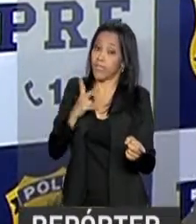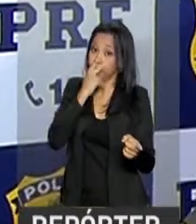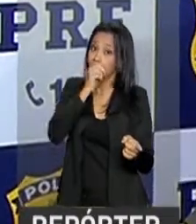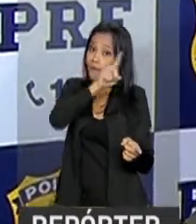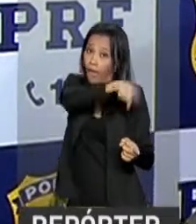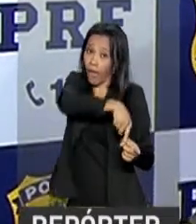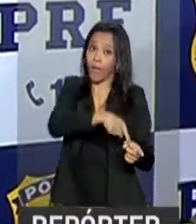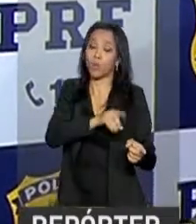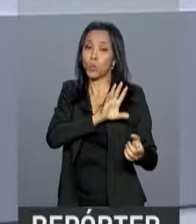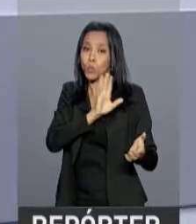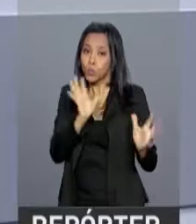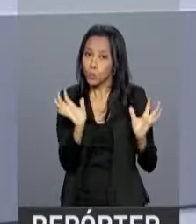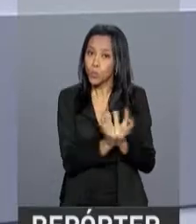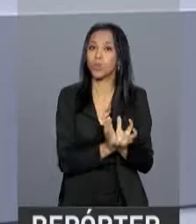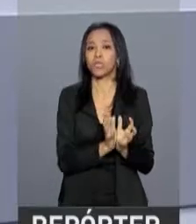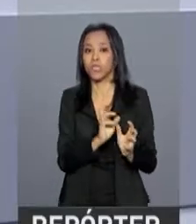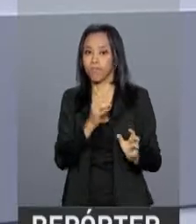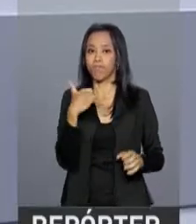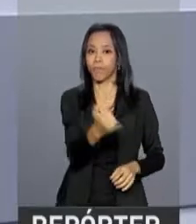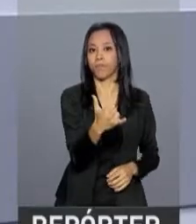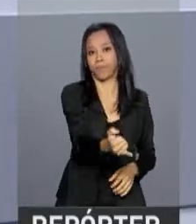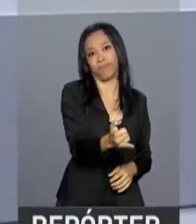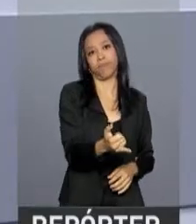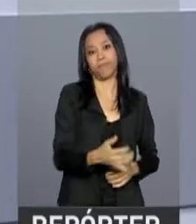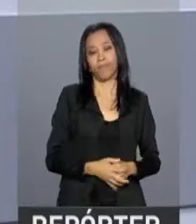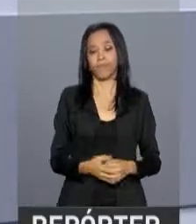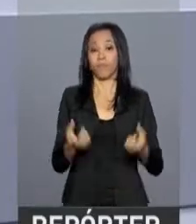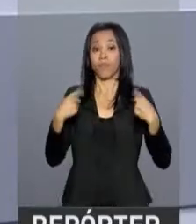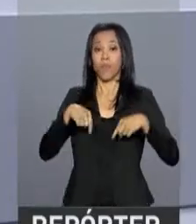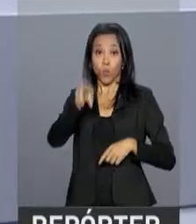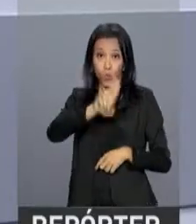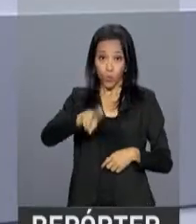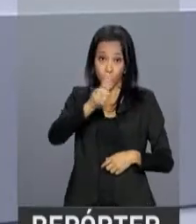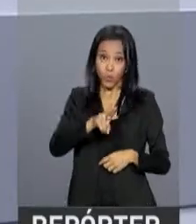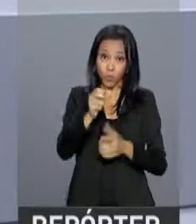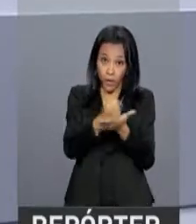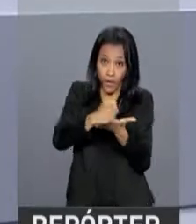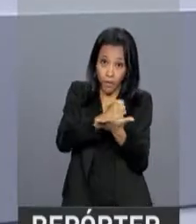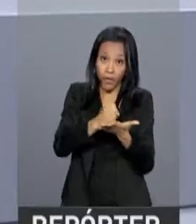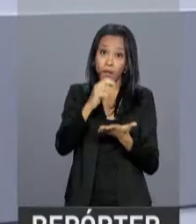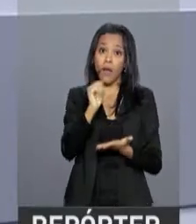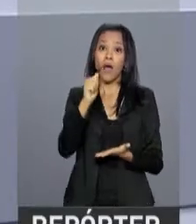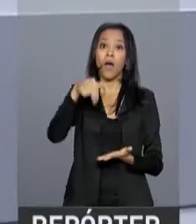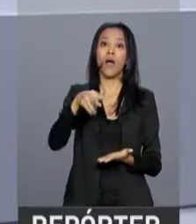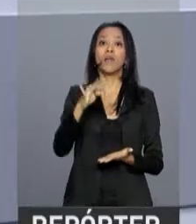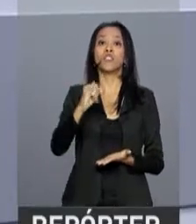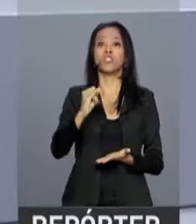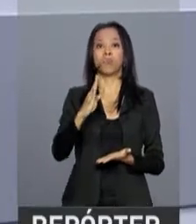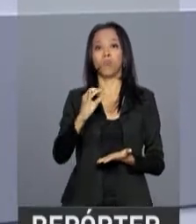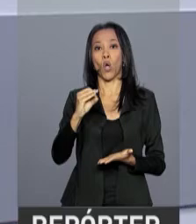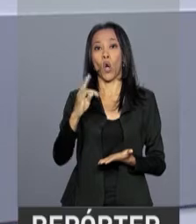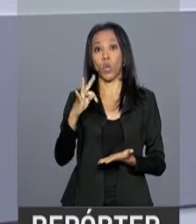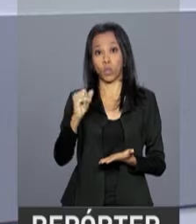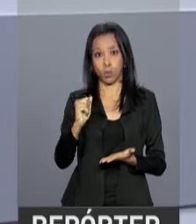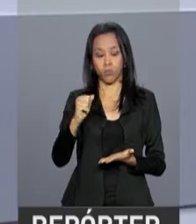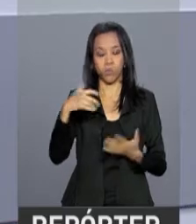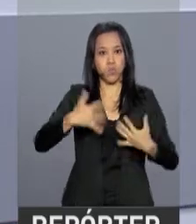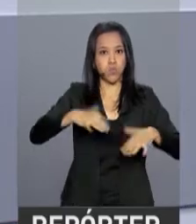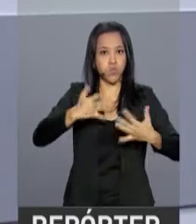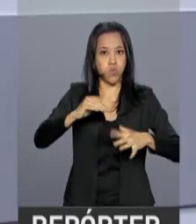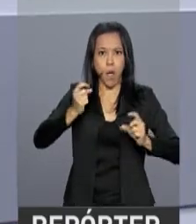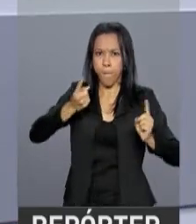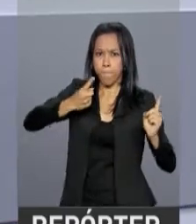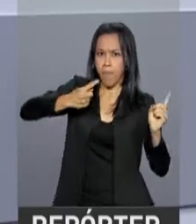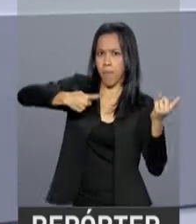praticado por vinícius o uso de antibióticos sem controle têm levado ao surgimento de superbactérias e